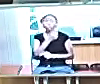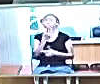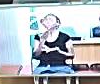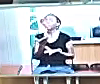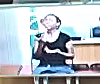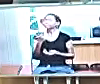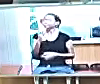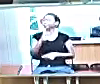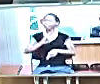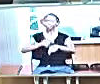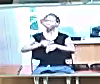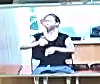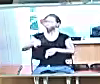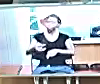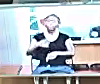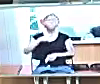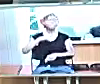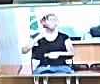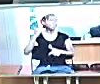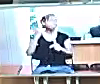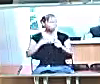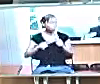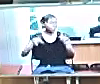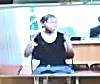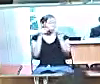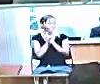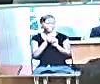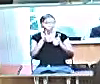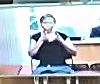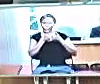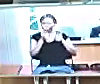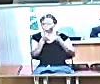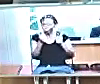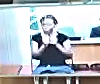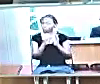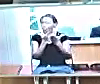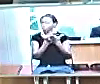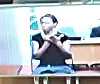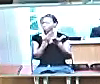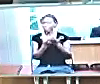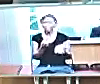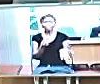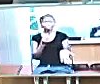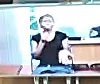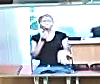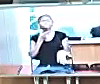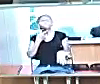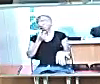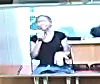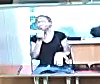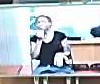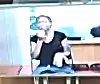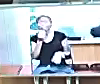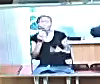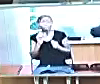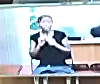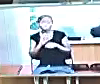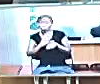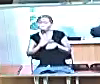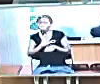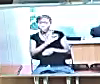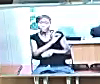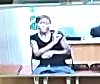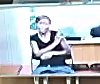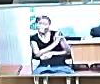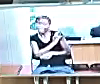que têm dificuldade com o transporte escolar estudantes em perspectiva de fazer um curso técnico hoje com o nosso trabalho